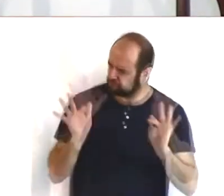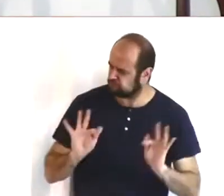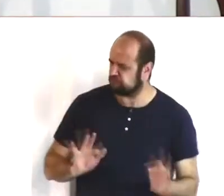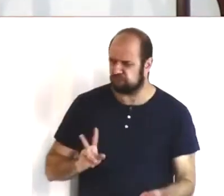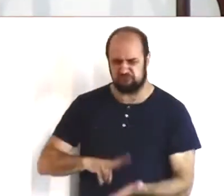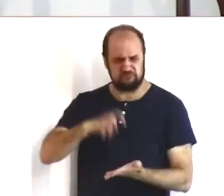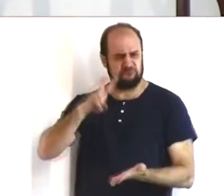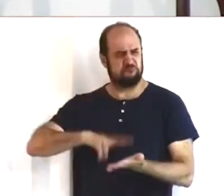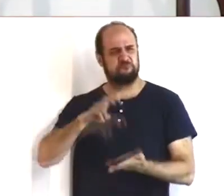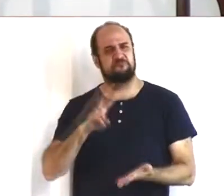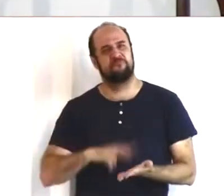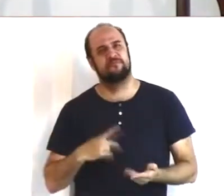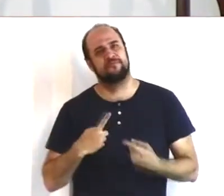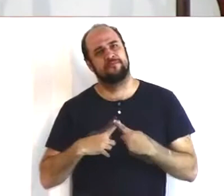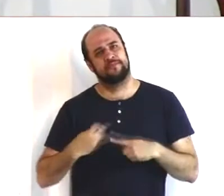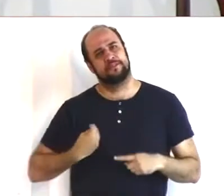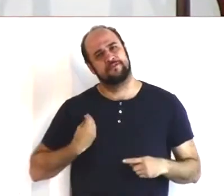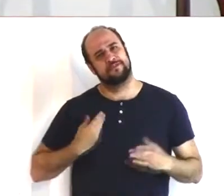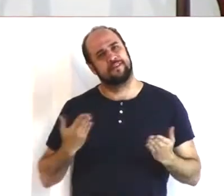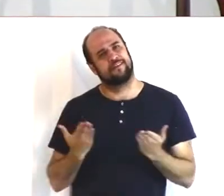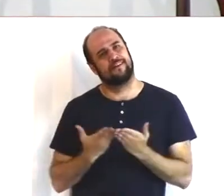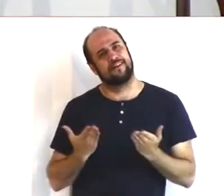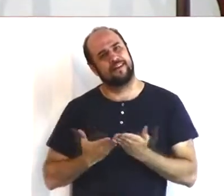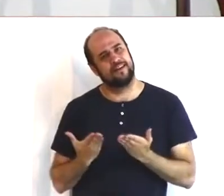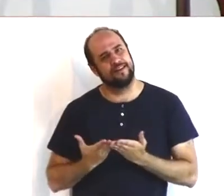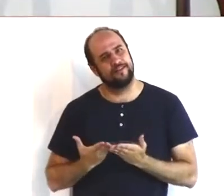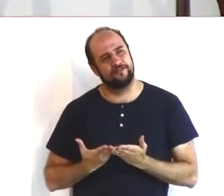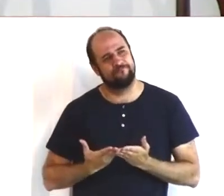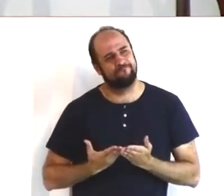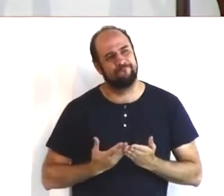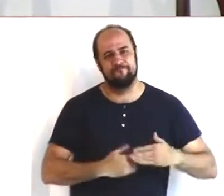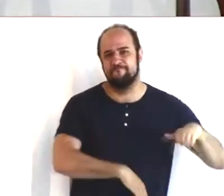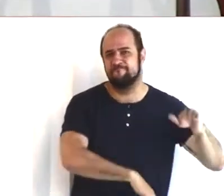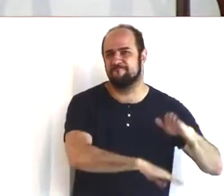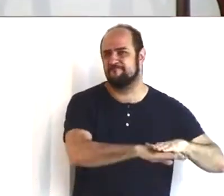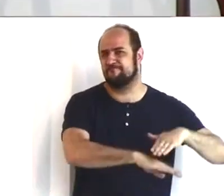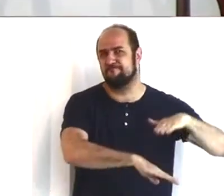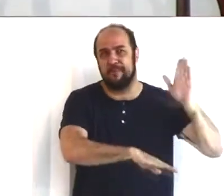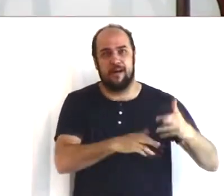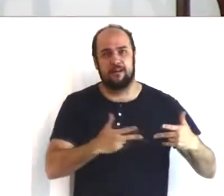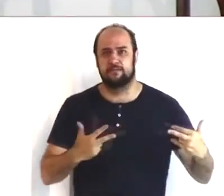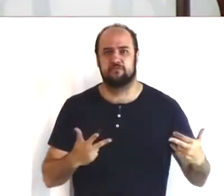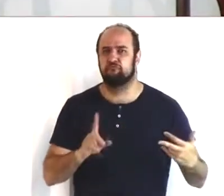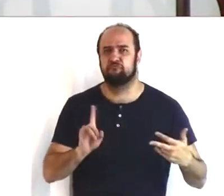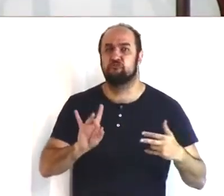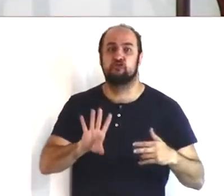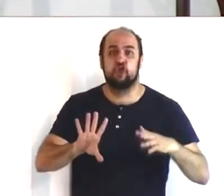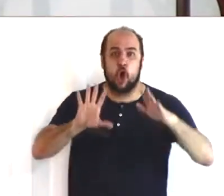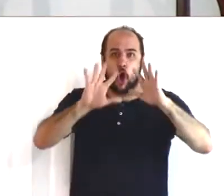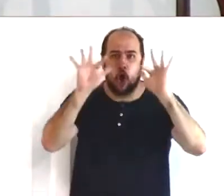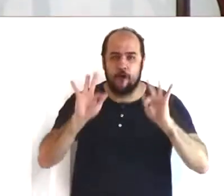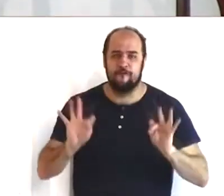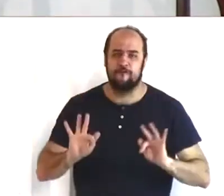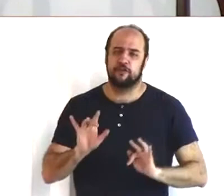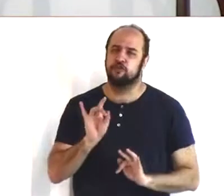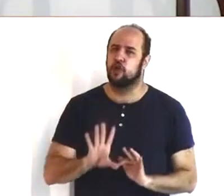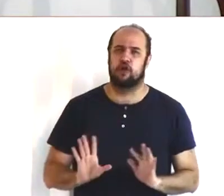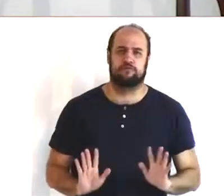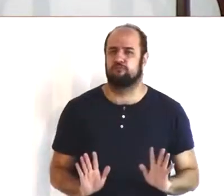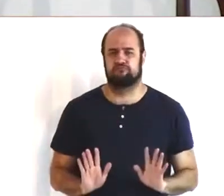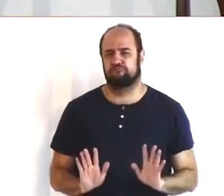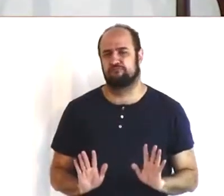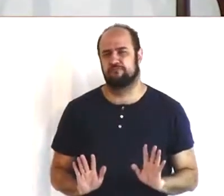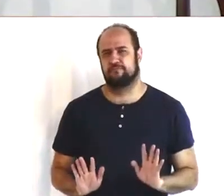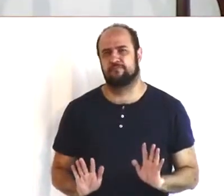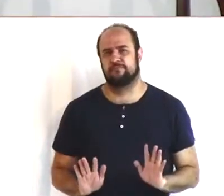júbilo. Mas a vida cristã não é feita desse tipo de sentimento somente. A vida cristã é feita